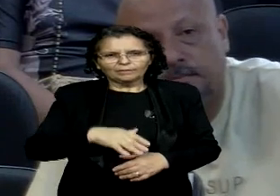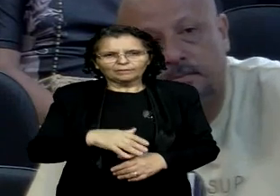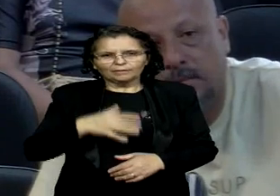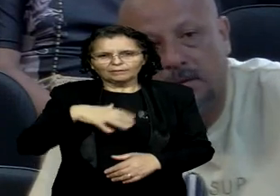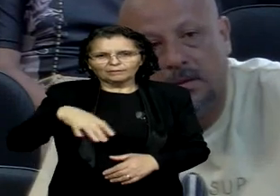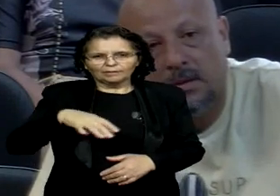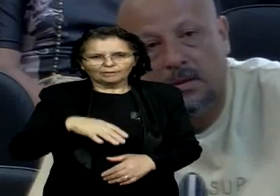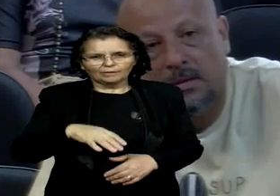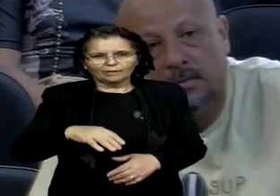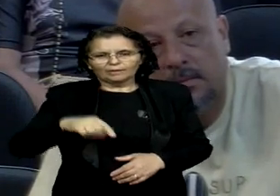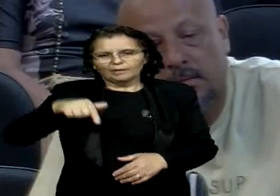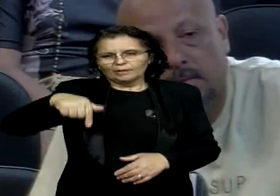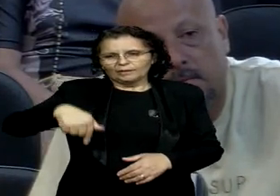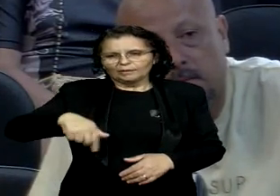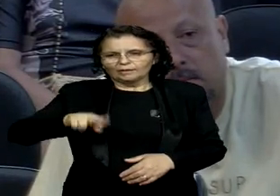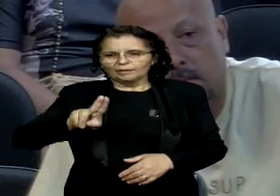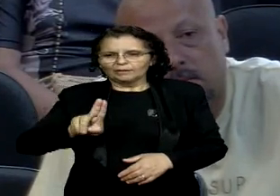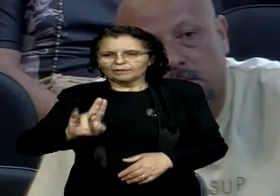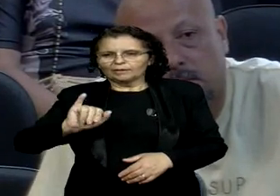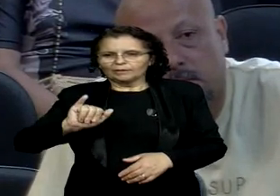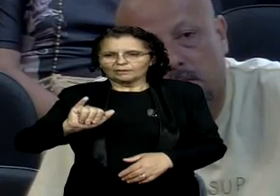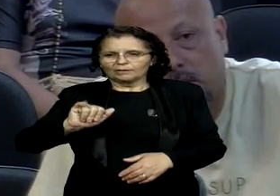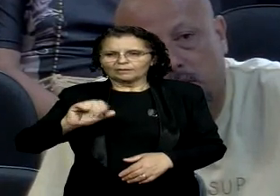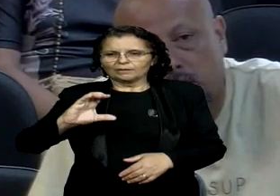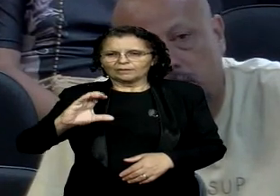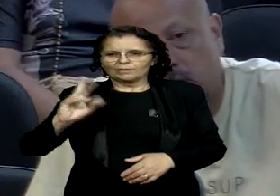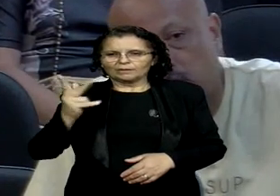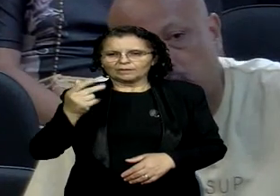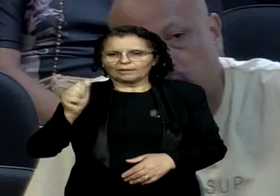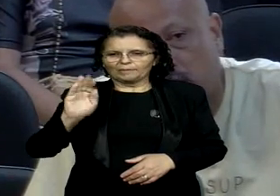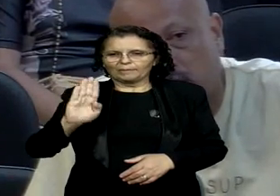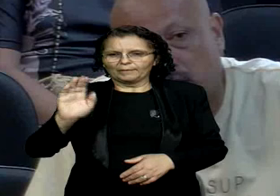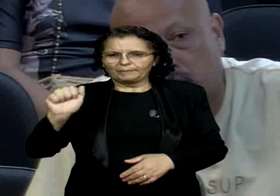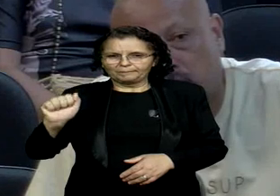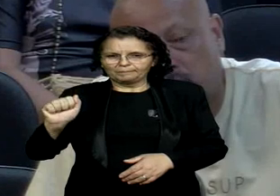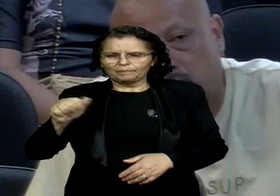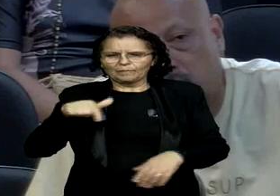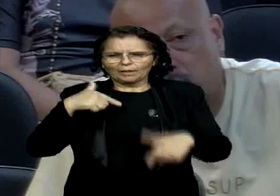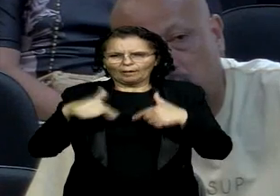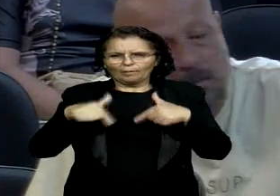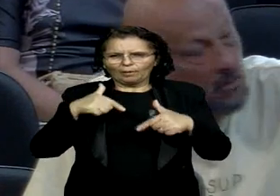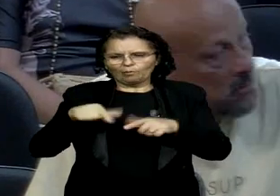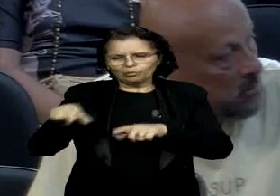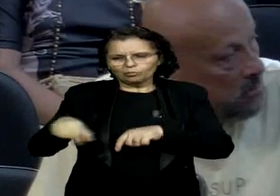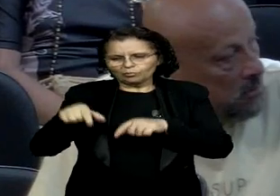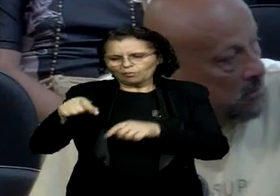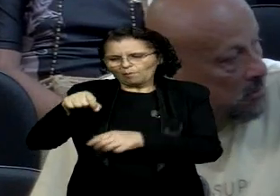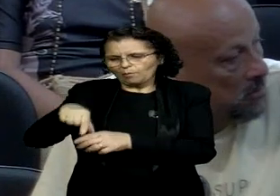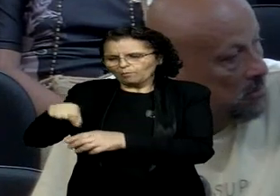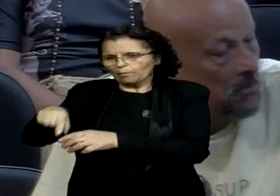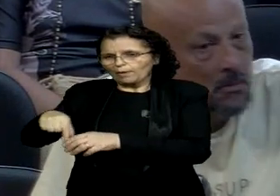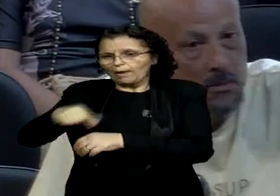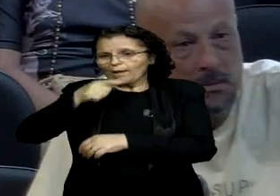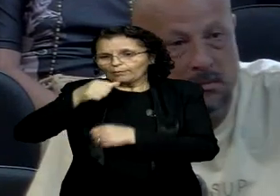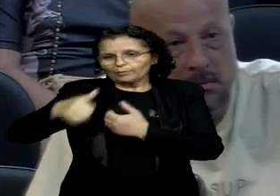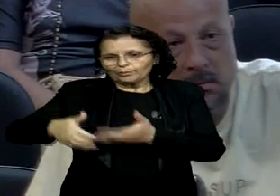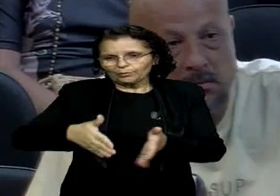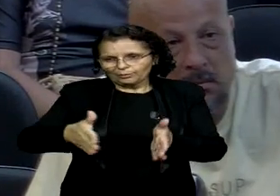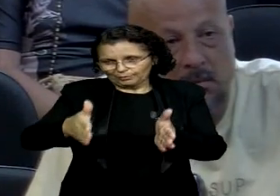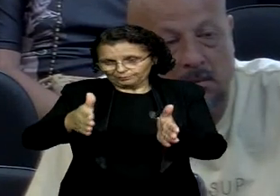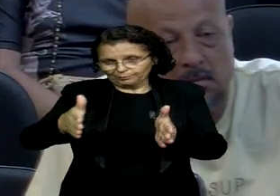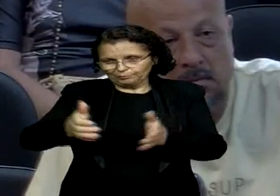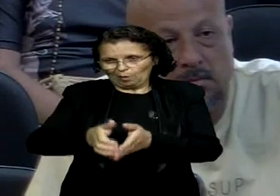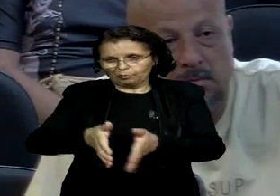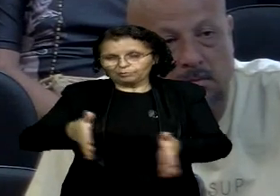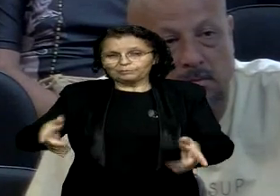de Quixabá, para onde sua família se mudou e se estabeleceu, trabalhando no cultivo de alimentos à beira do Rio São Francisco.